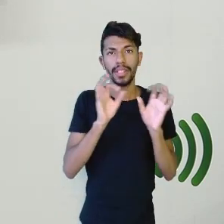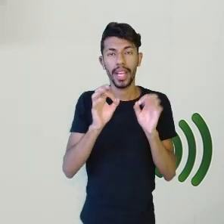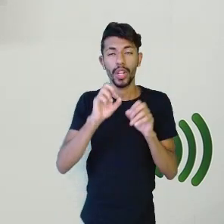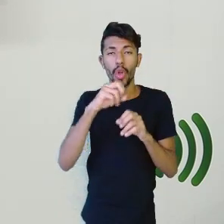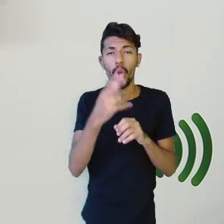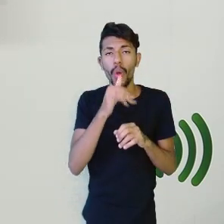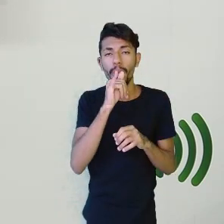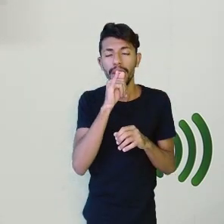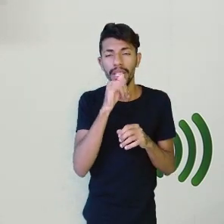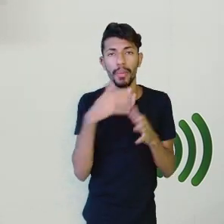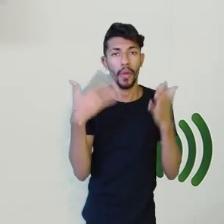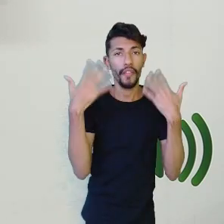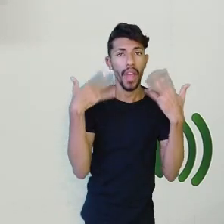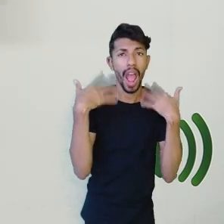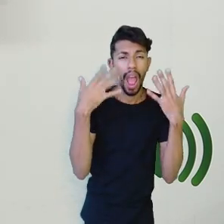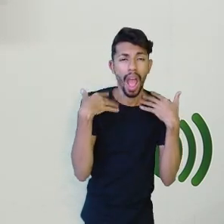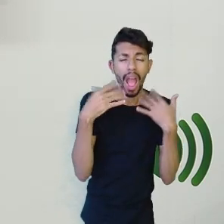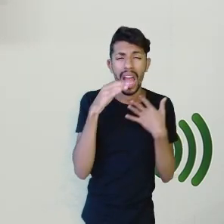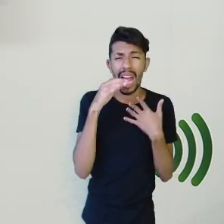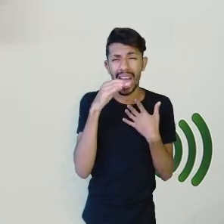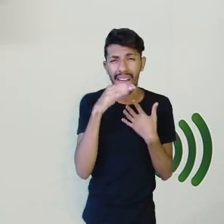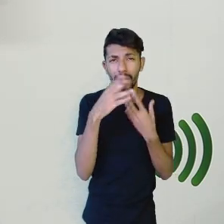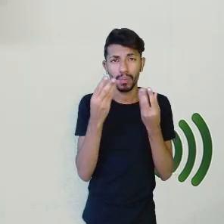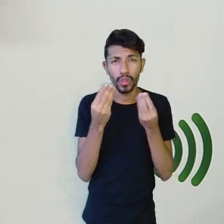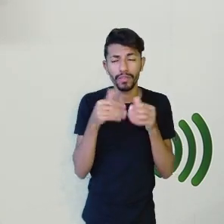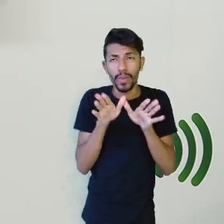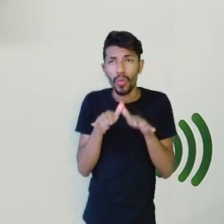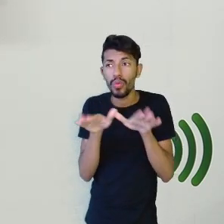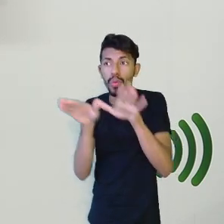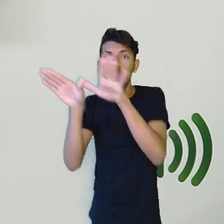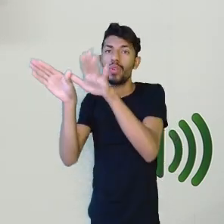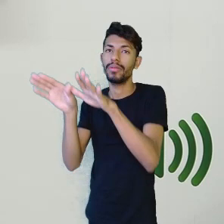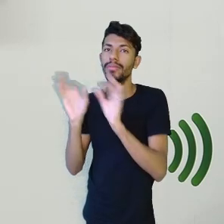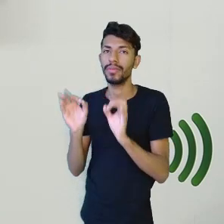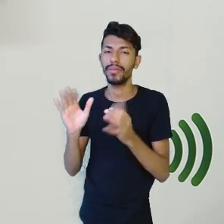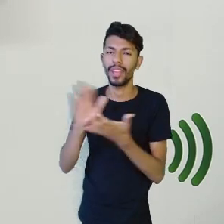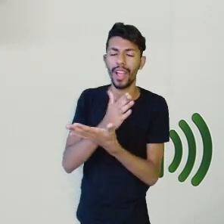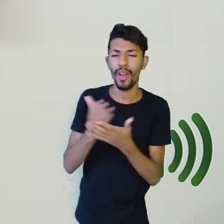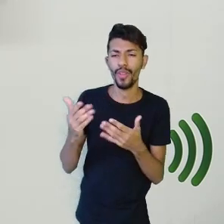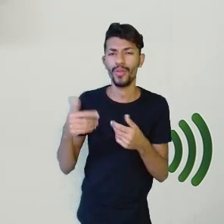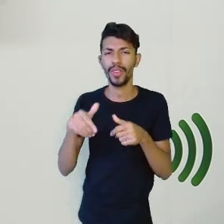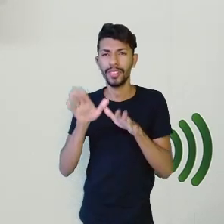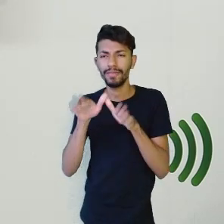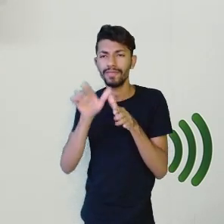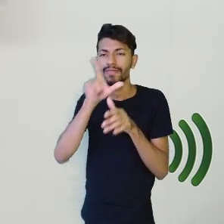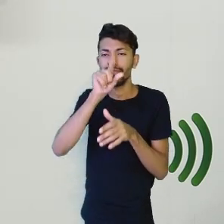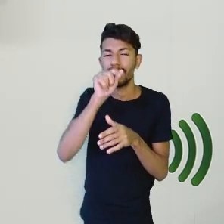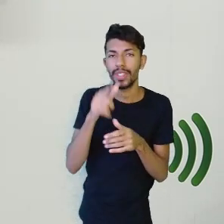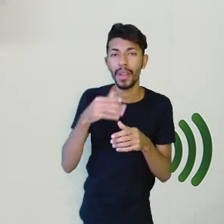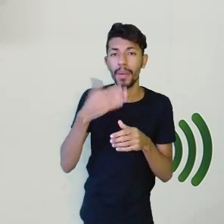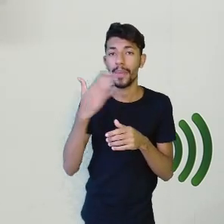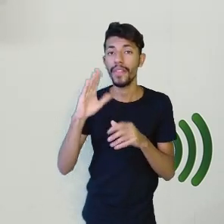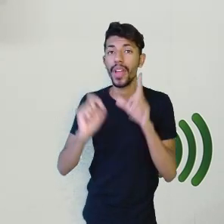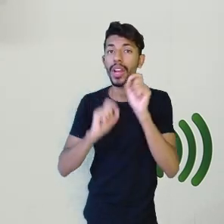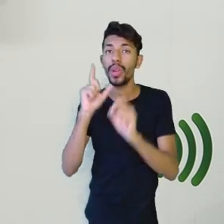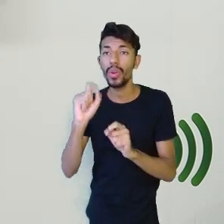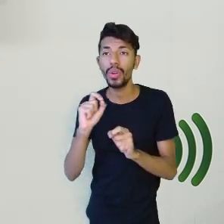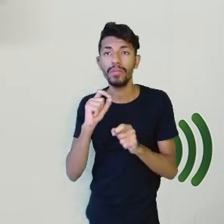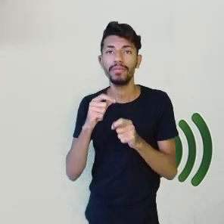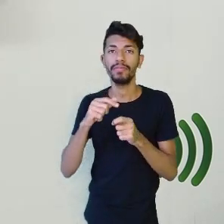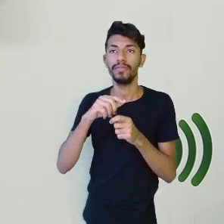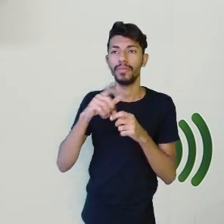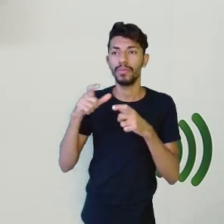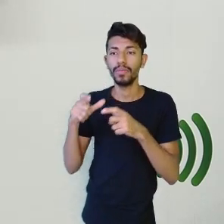verão, muito quente. Então, algumas aves, elas preferem se retirar dos seus espaços para procurar alimento.